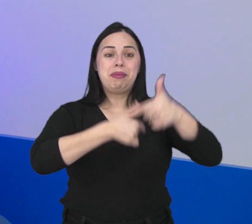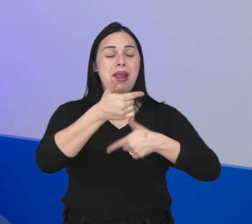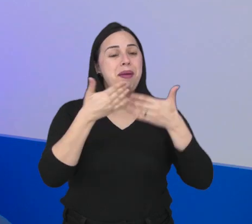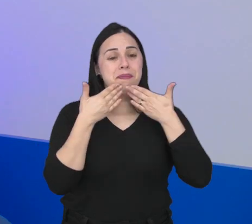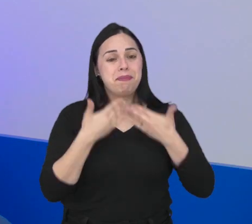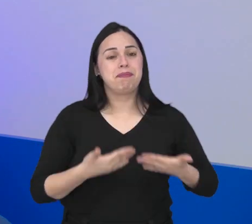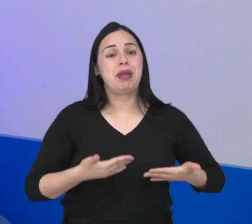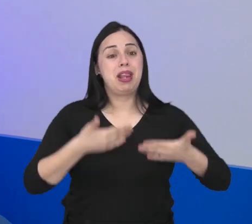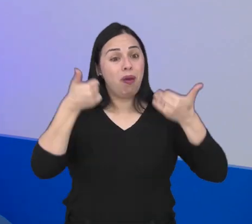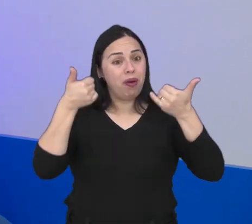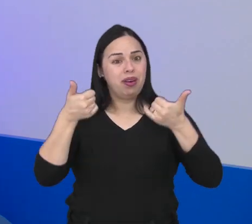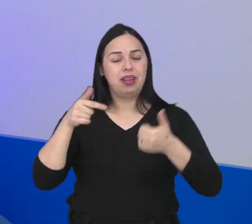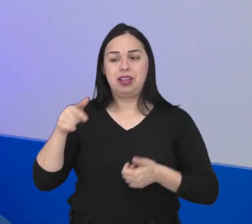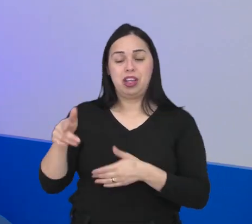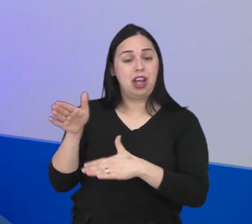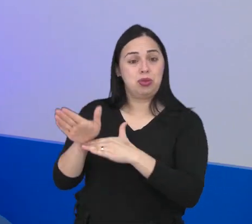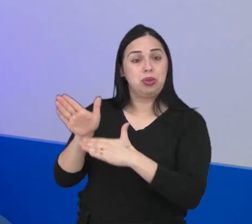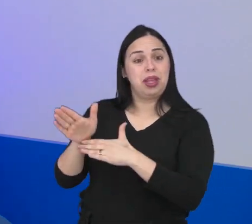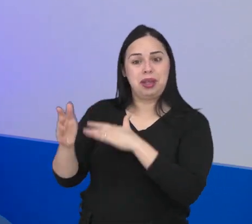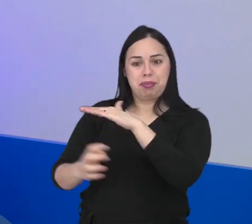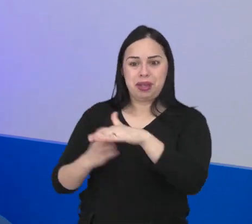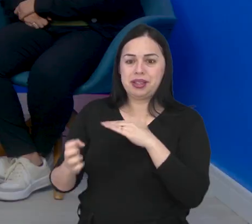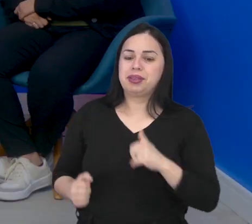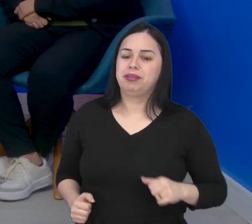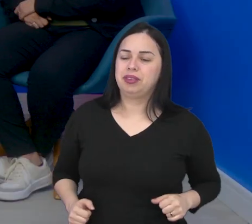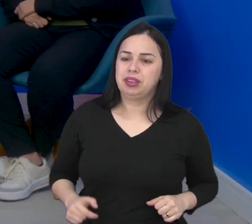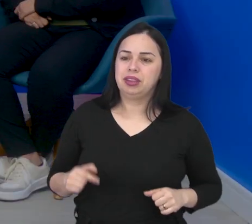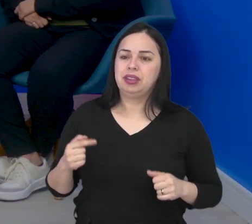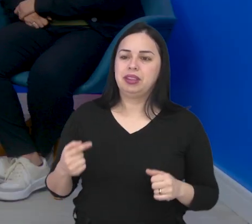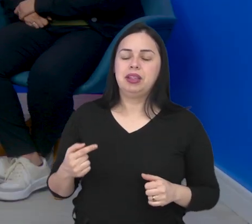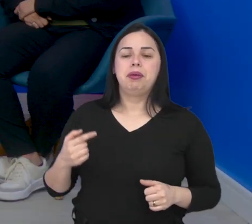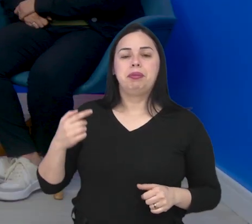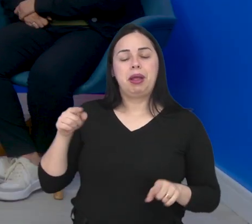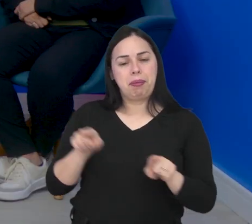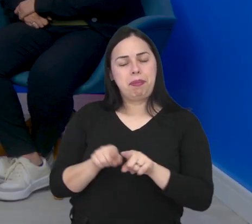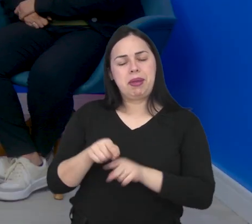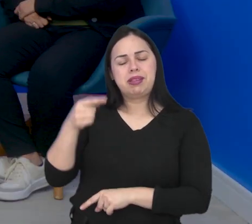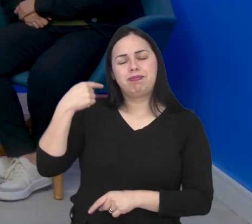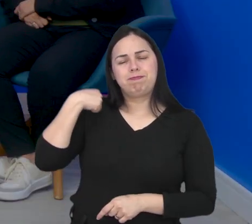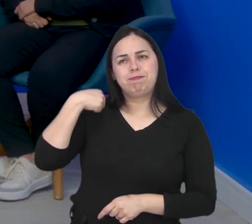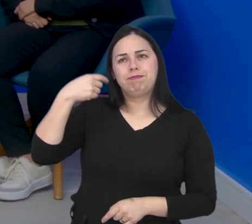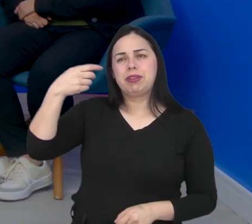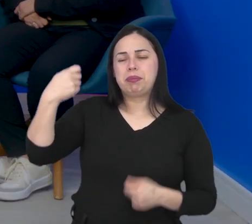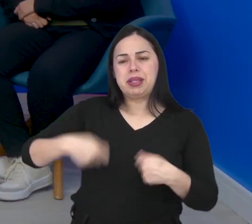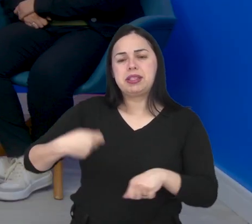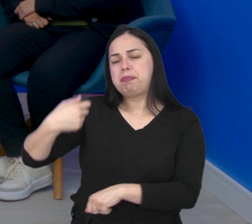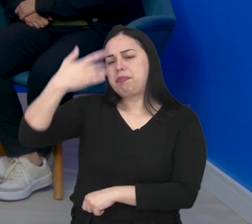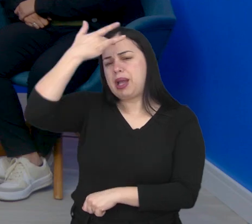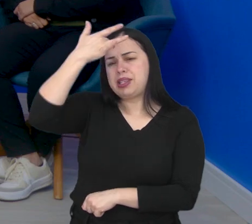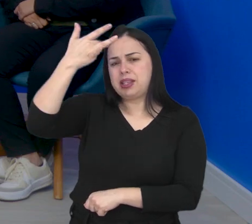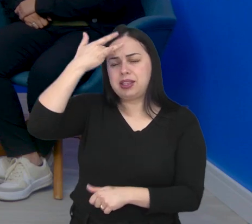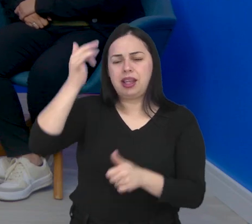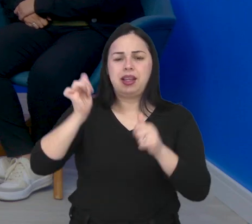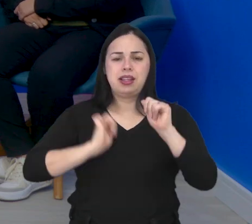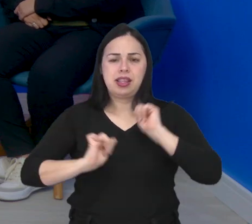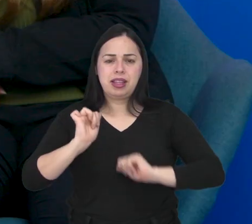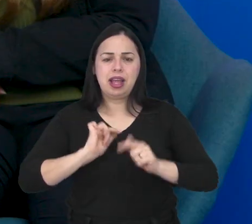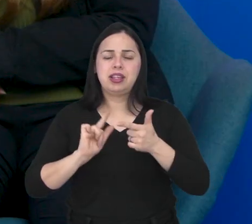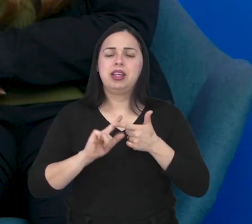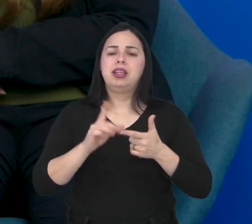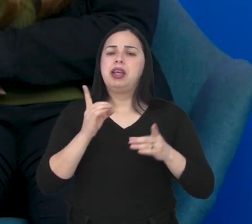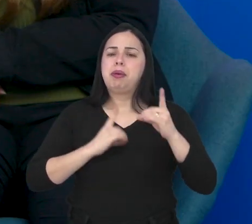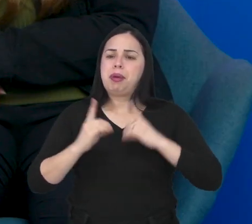melhores resultados para a própria empresa. E, Fernanda, não tem como a gente não pensar em saúde emocional, né? A gente sabe